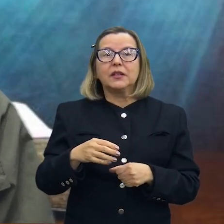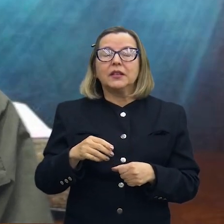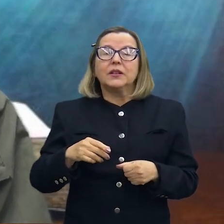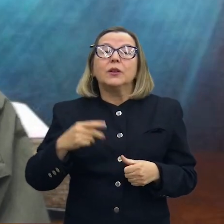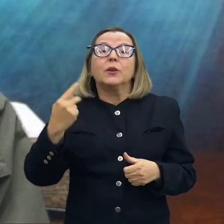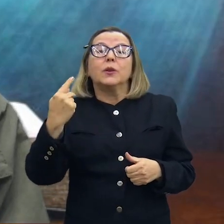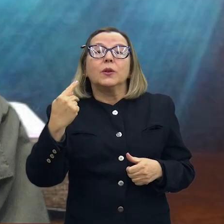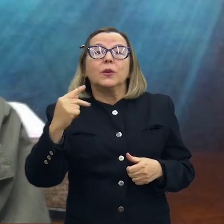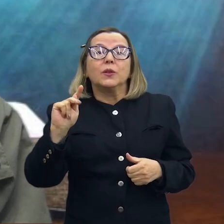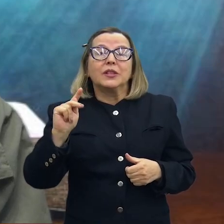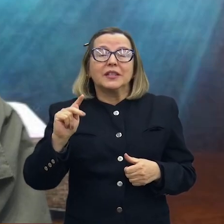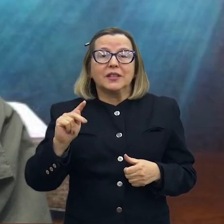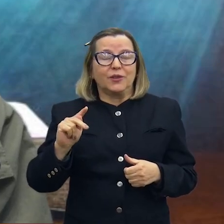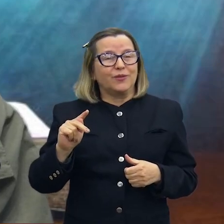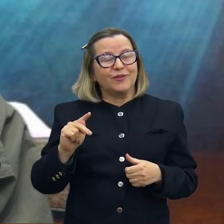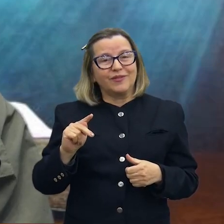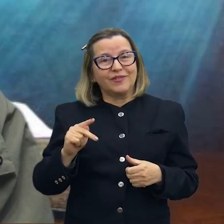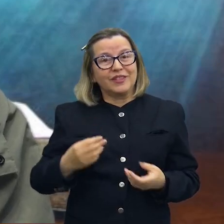finanças?